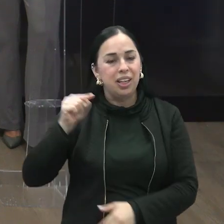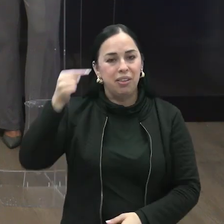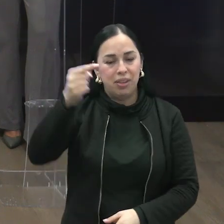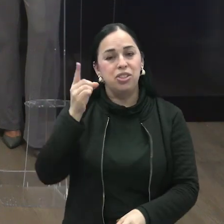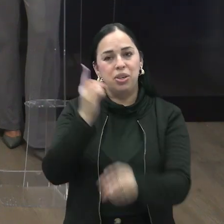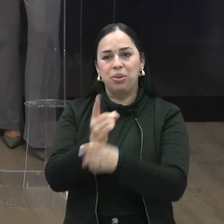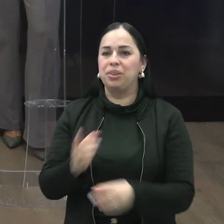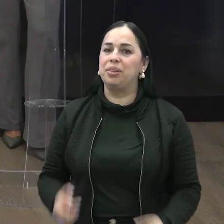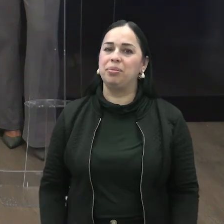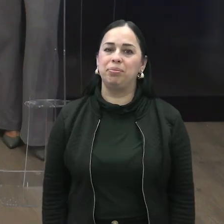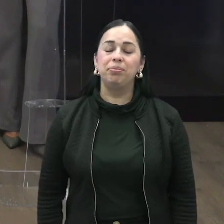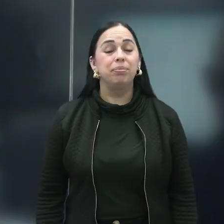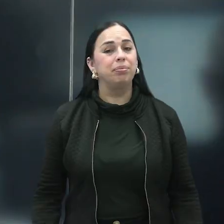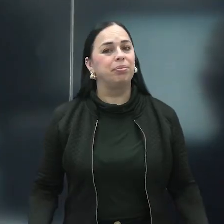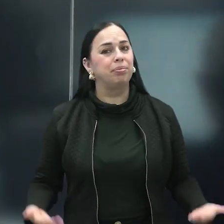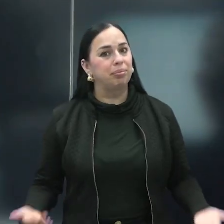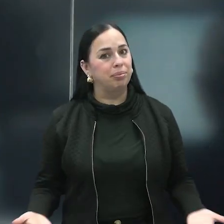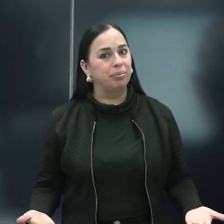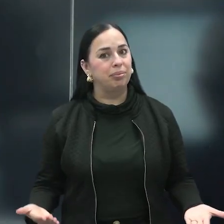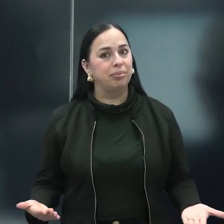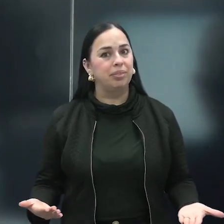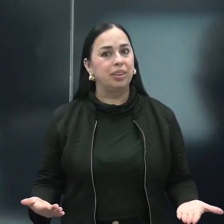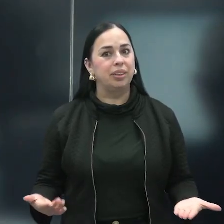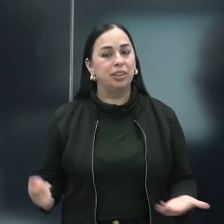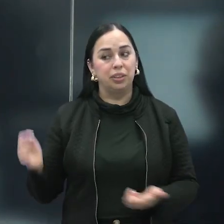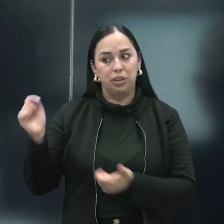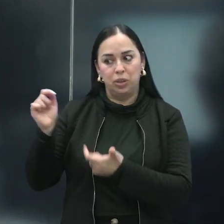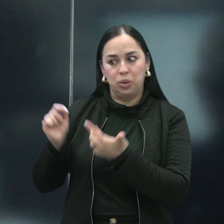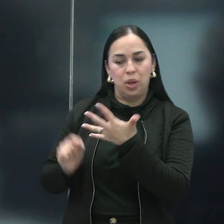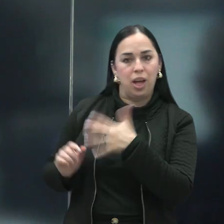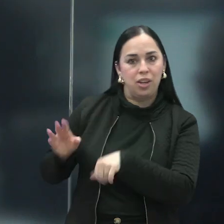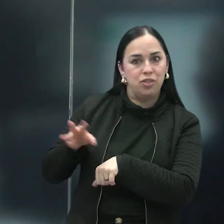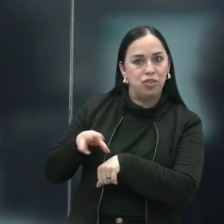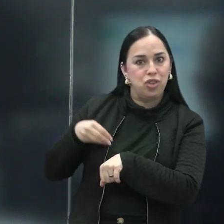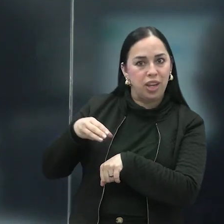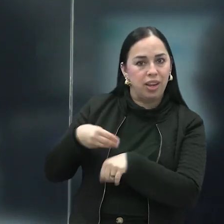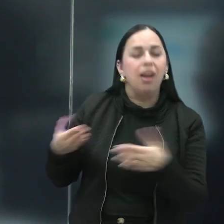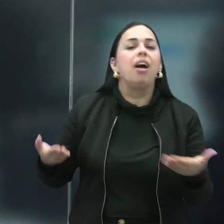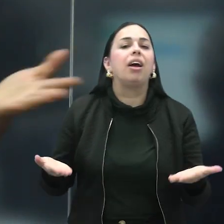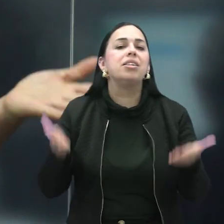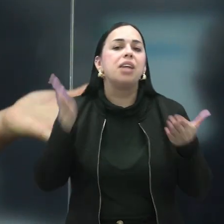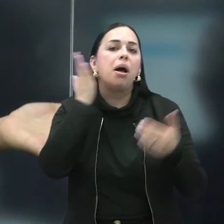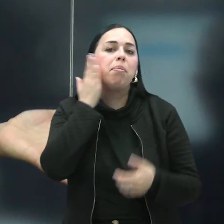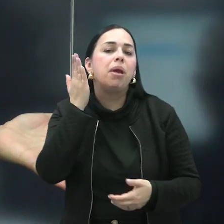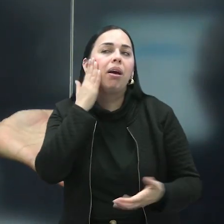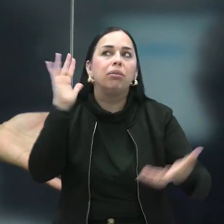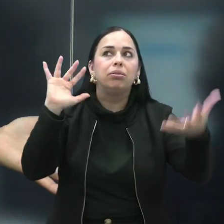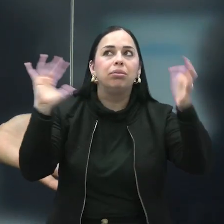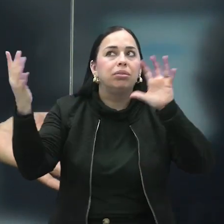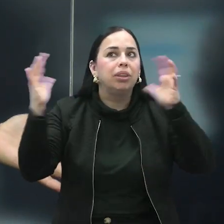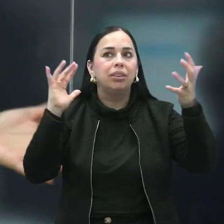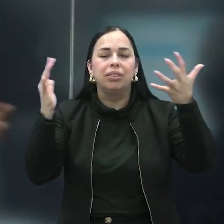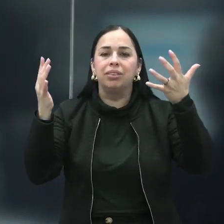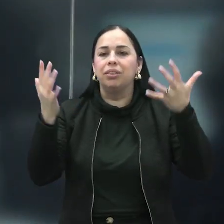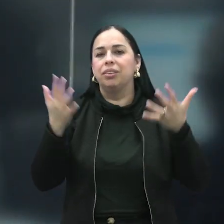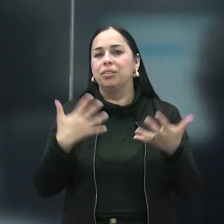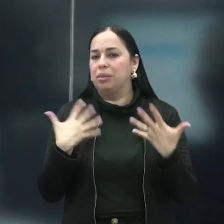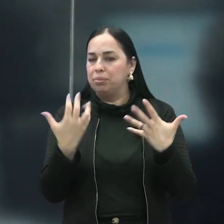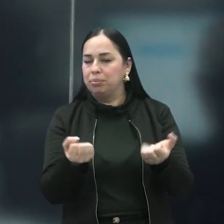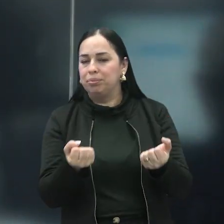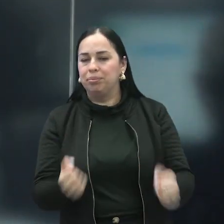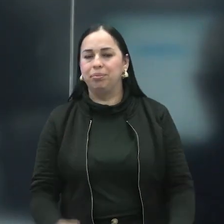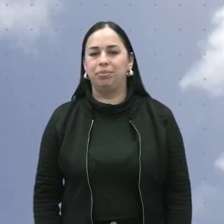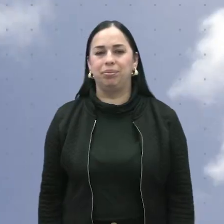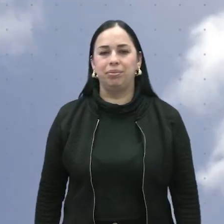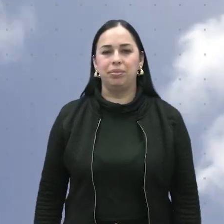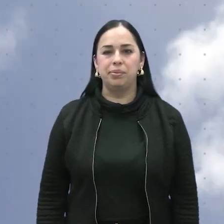pessoal. Até semana que vem. E olha, depois destas dicas da Luísa, a gente quer saber como é que vai ficar o tempo, né? Então vamos lá, a